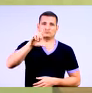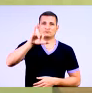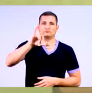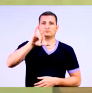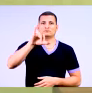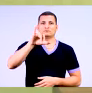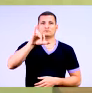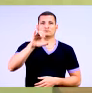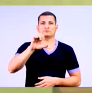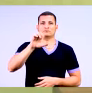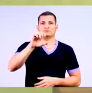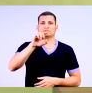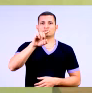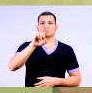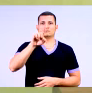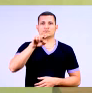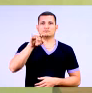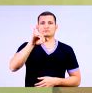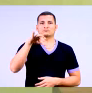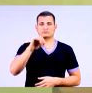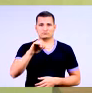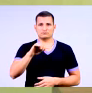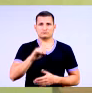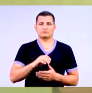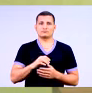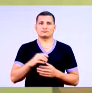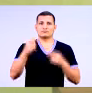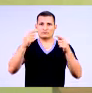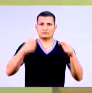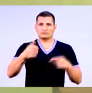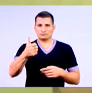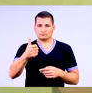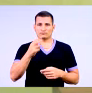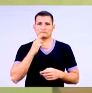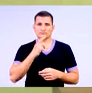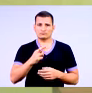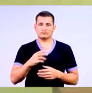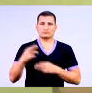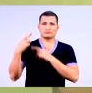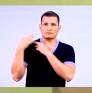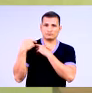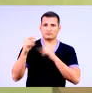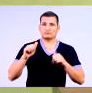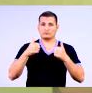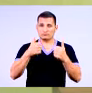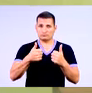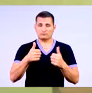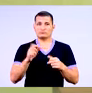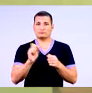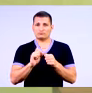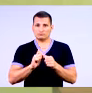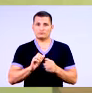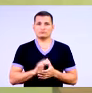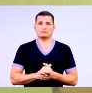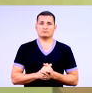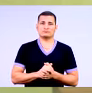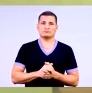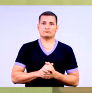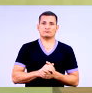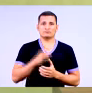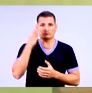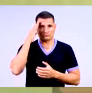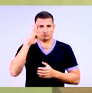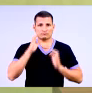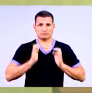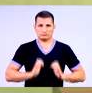Iranildo, na questão de número 1, responde desde o respeito à valorização do que faz, de princípio a ética que